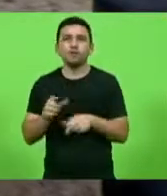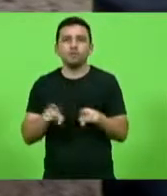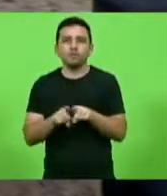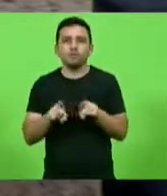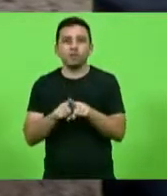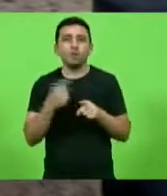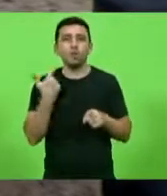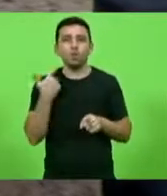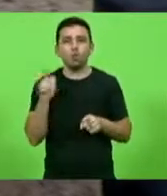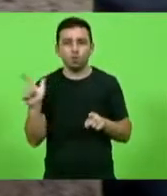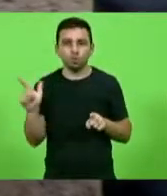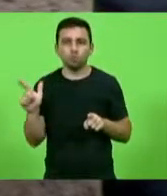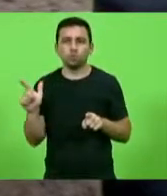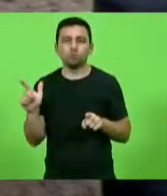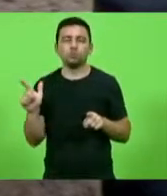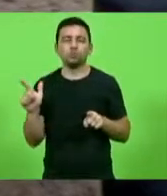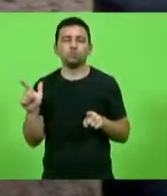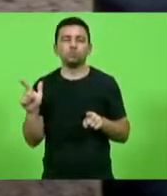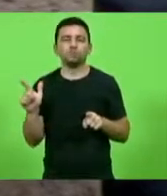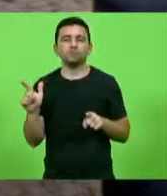um outro caso em Santa Catarina